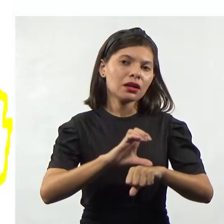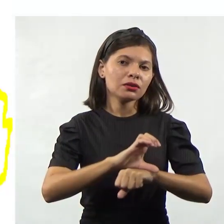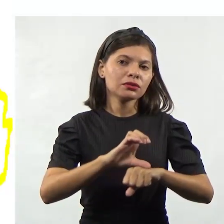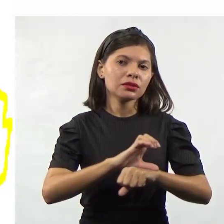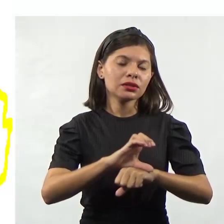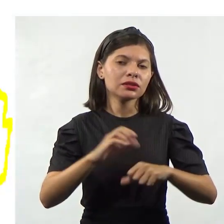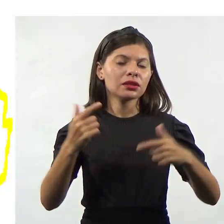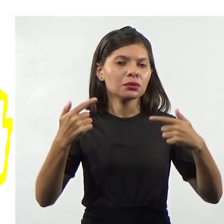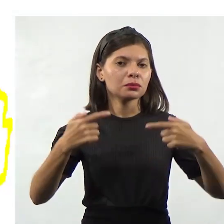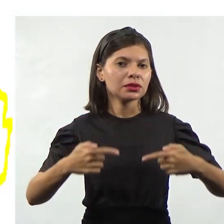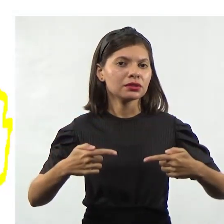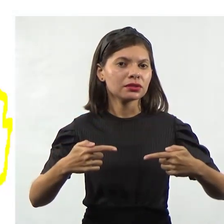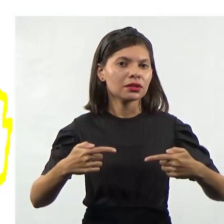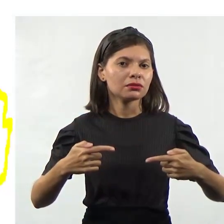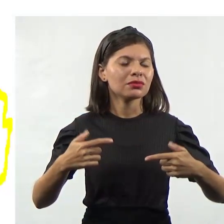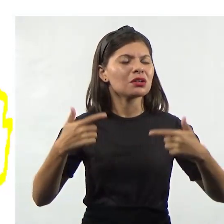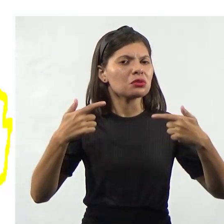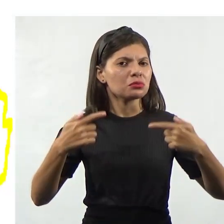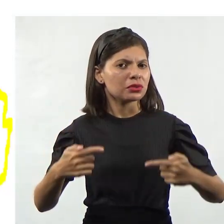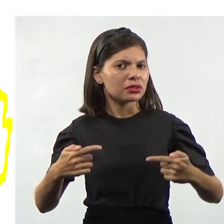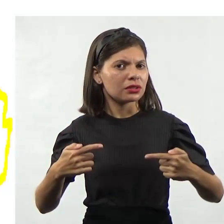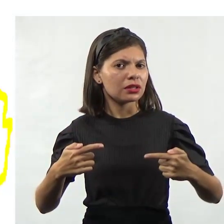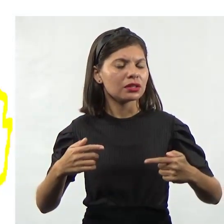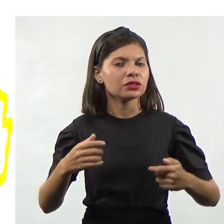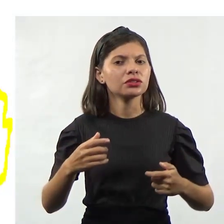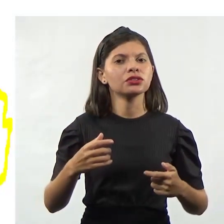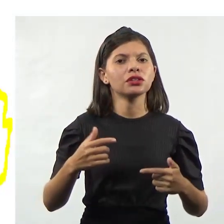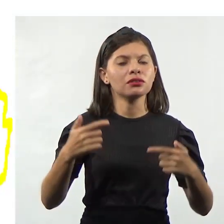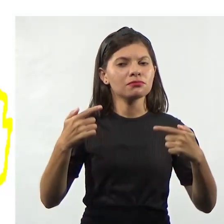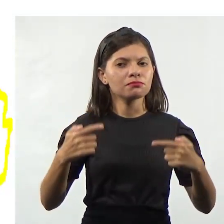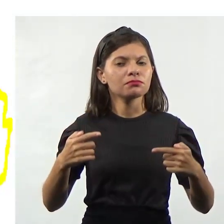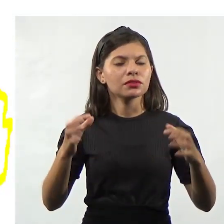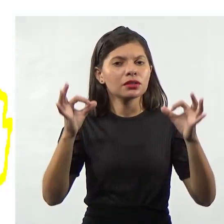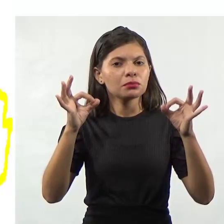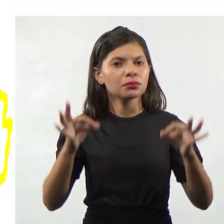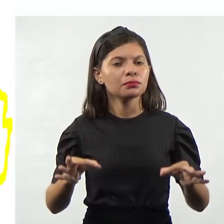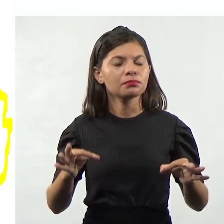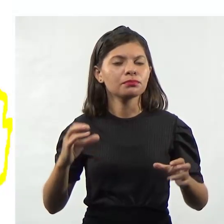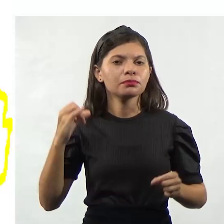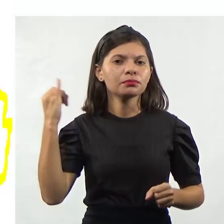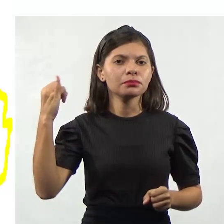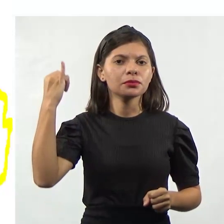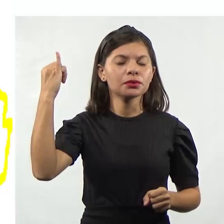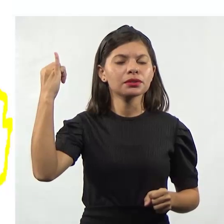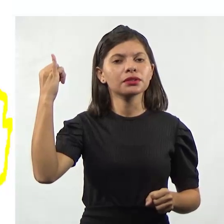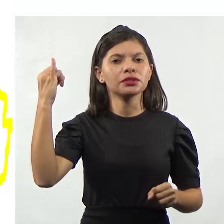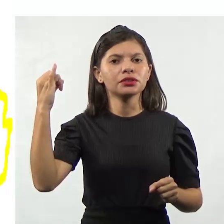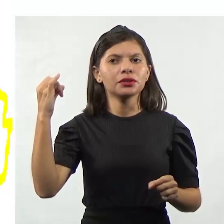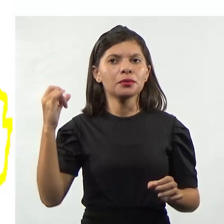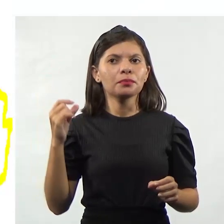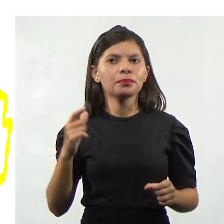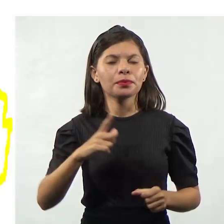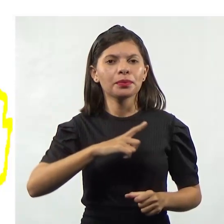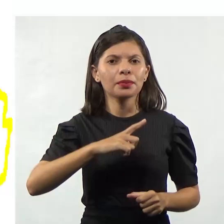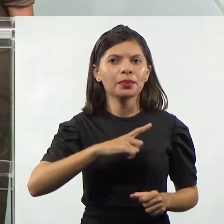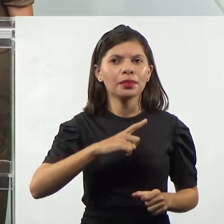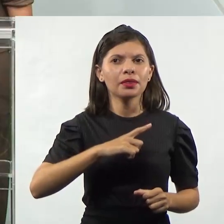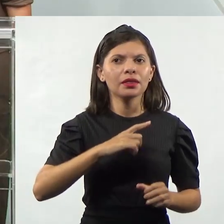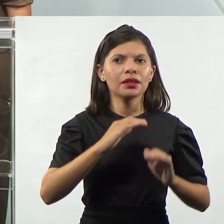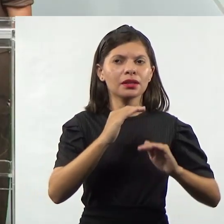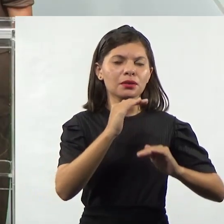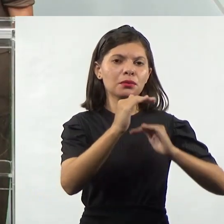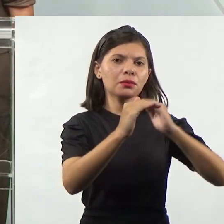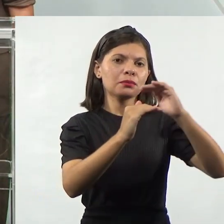cláusulas restritivas da competição. Então, essa competitividade ela é muito séria, tá, gente? A gente tem que, de